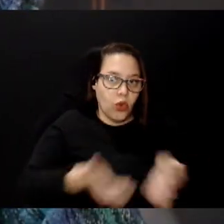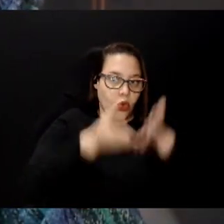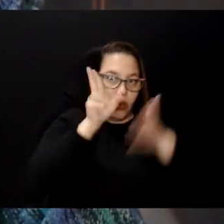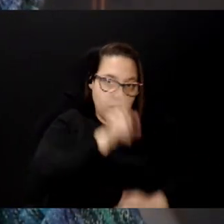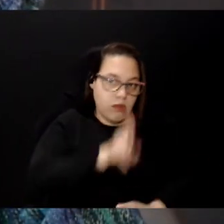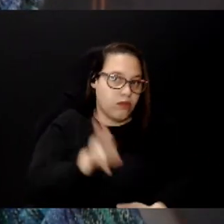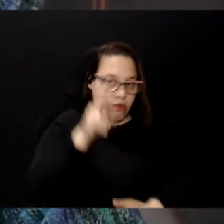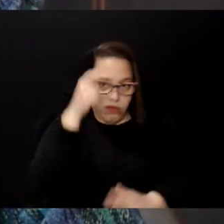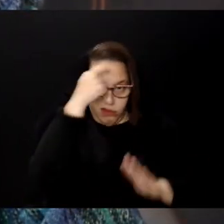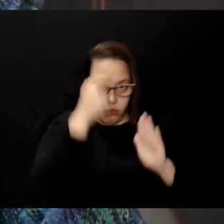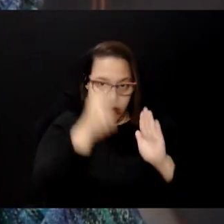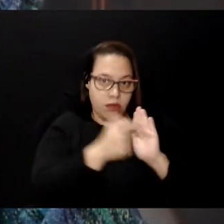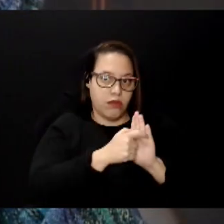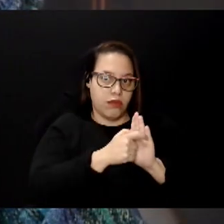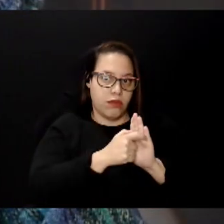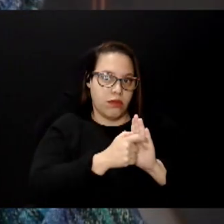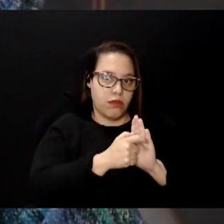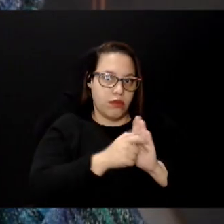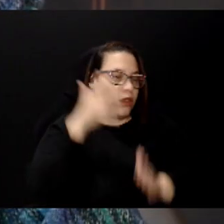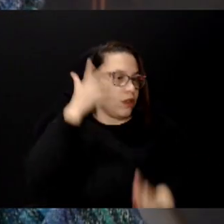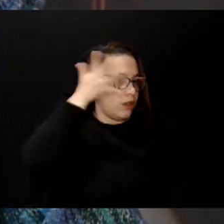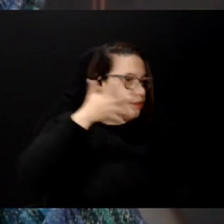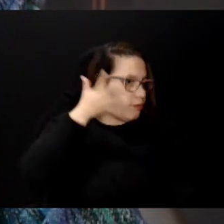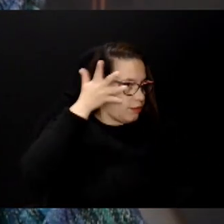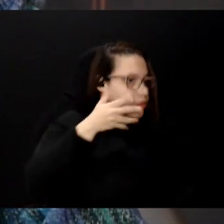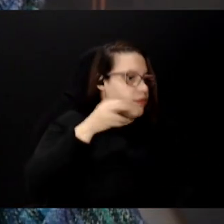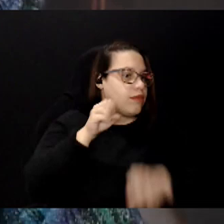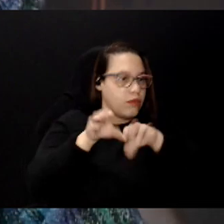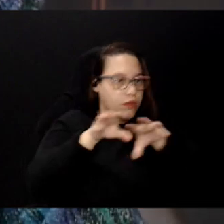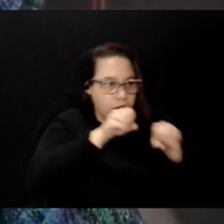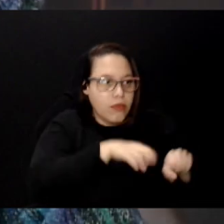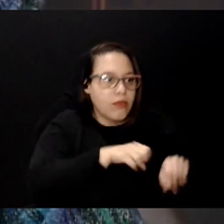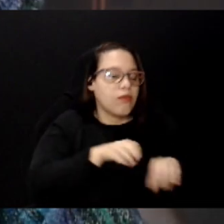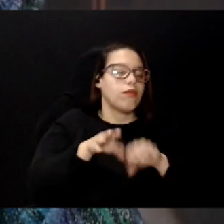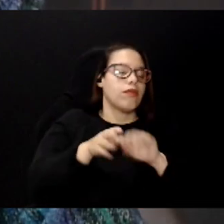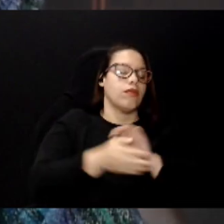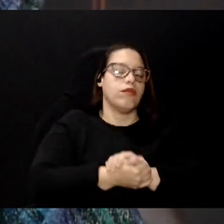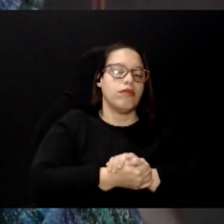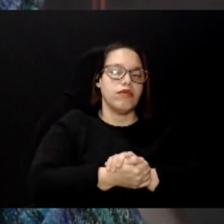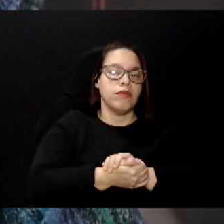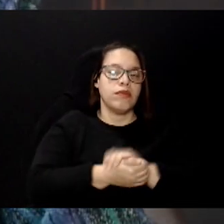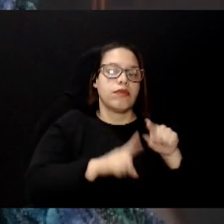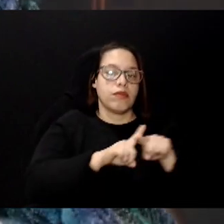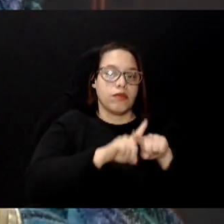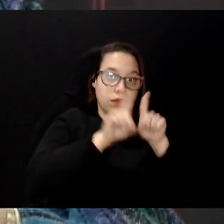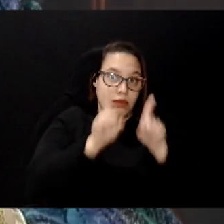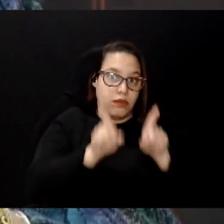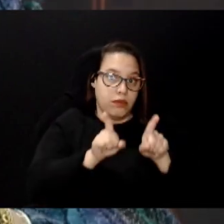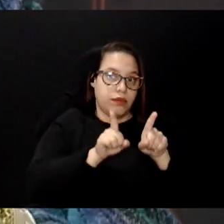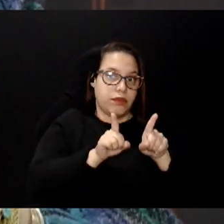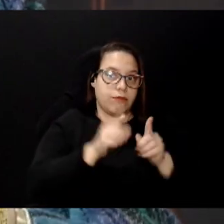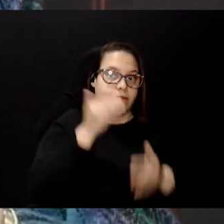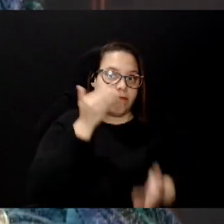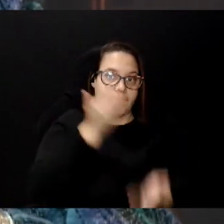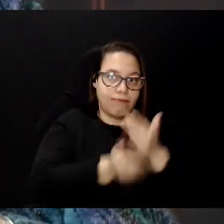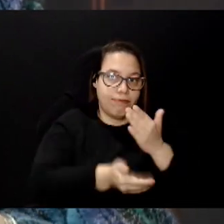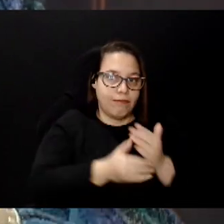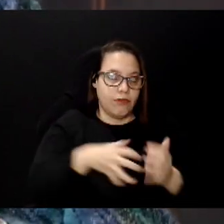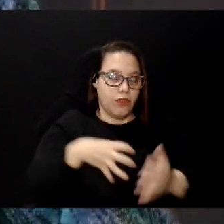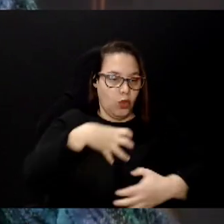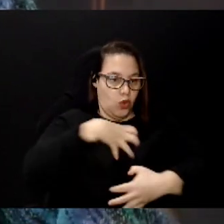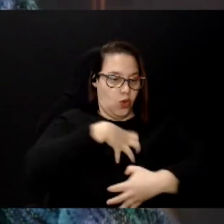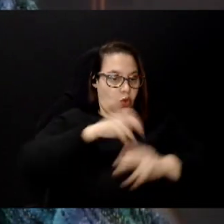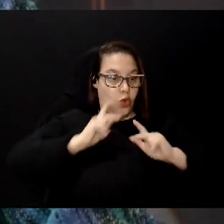em palestras, em aula, em mentoria que eu dou, mas não perca a essência humana. Não deixe